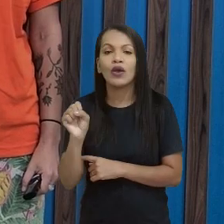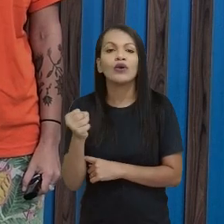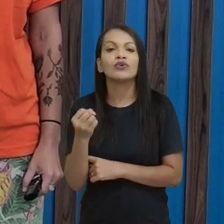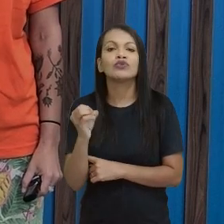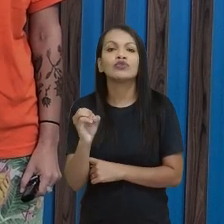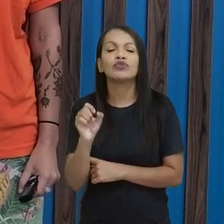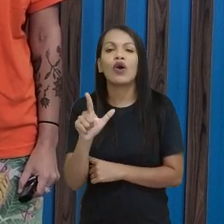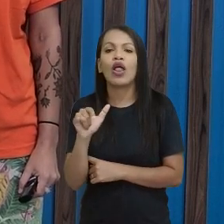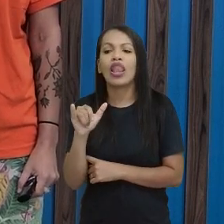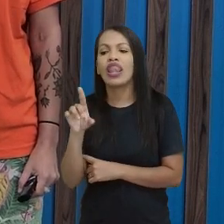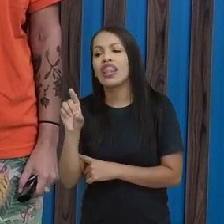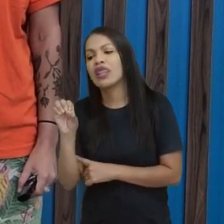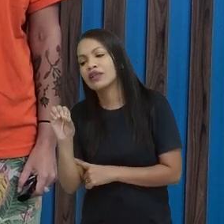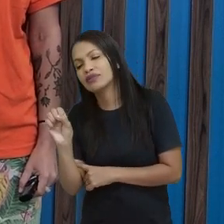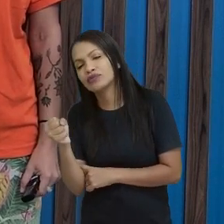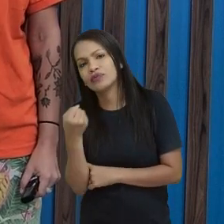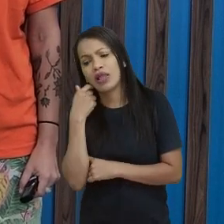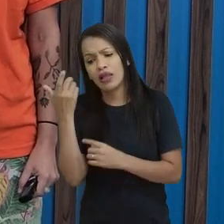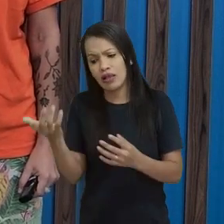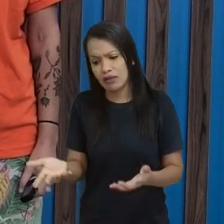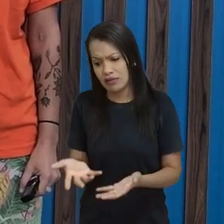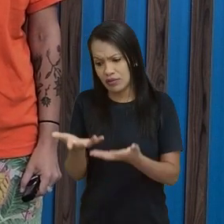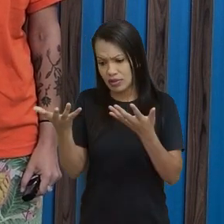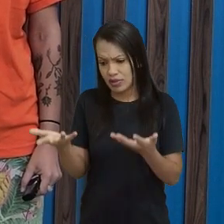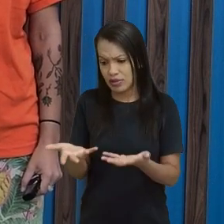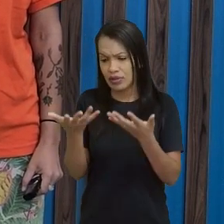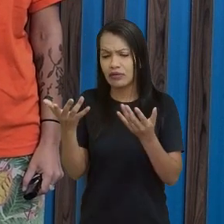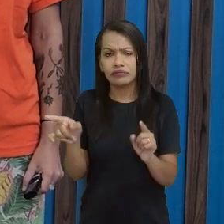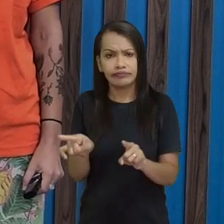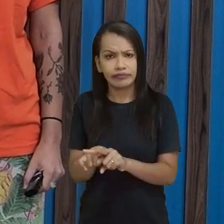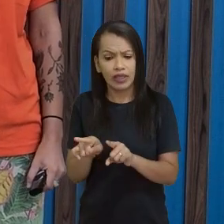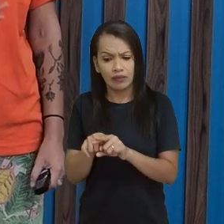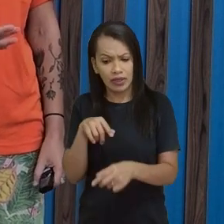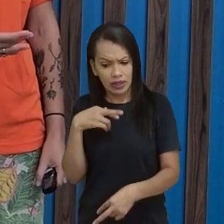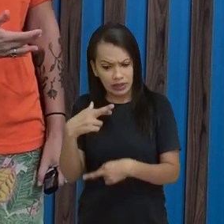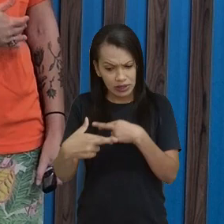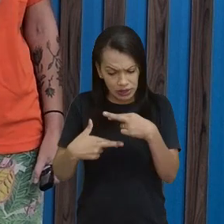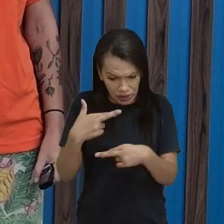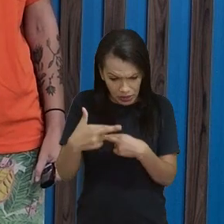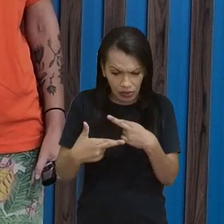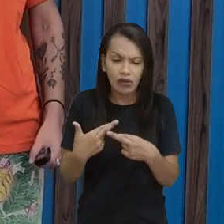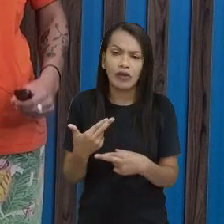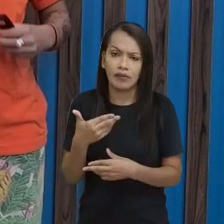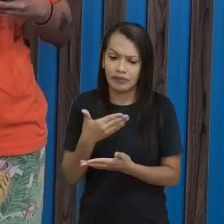sua escola, estimula a coleta seletiva de repente, né? Que é o primeiro passo para a